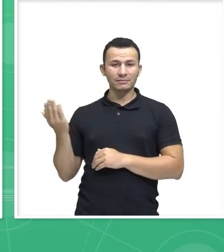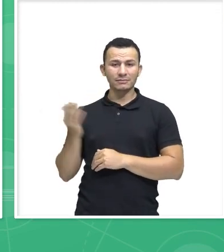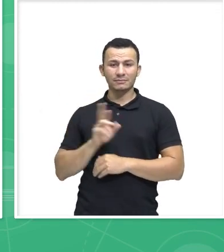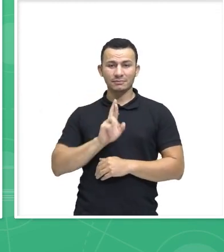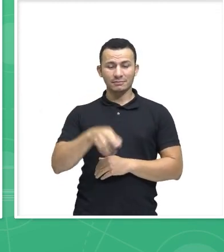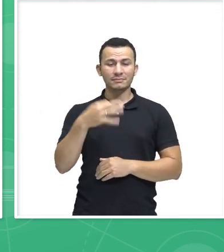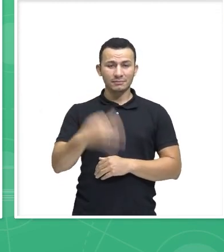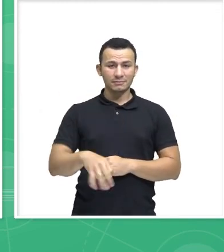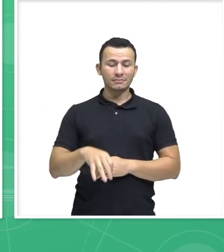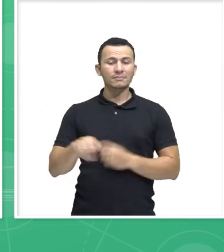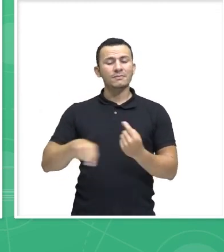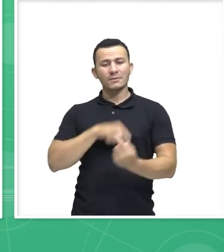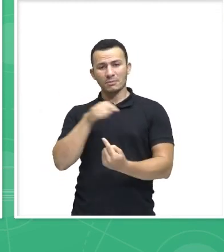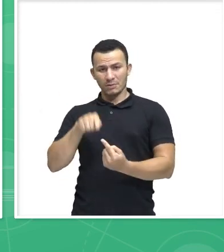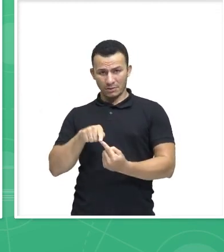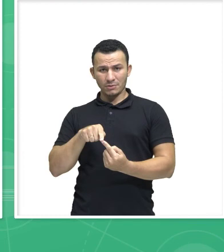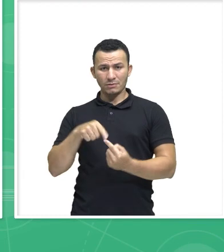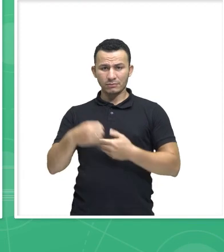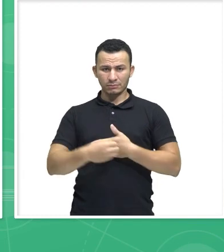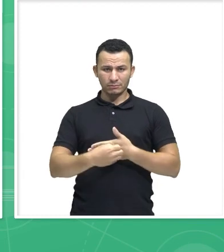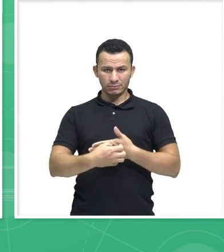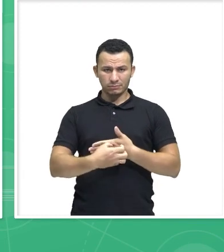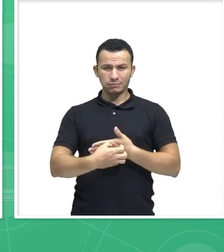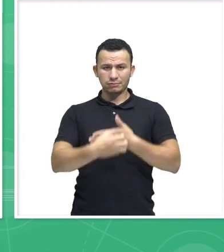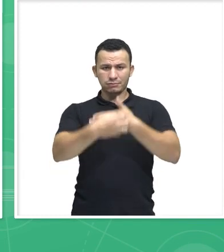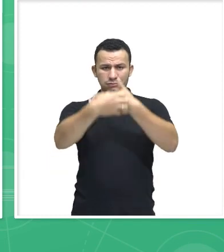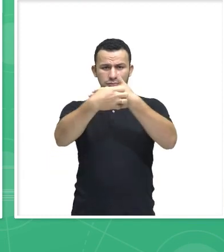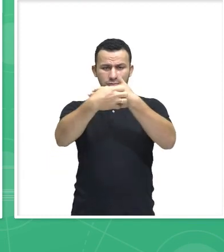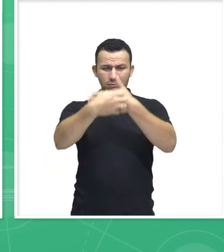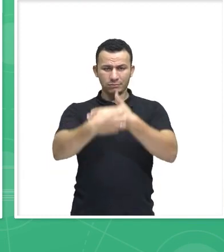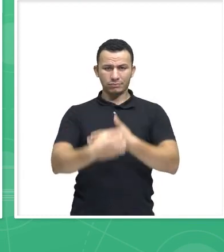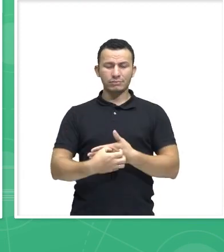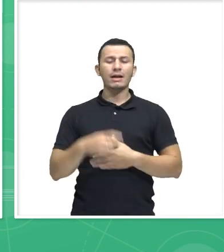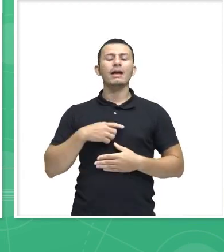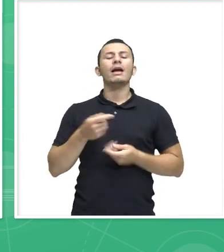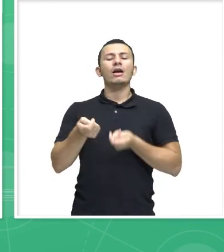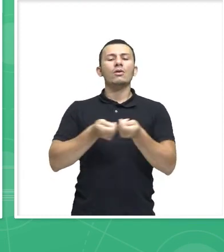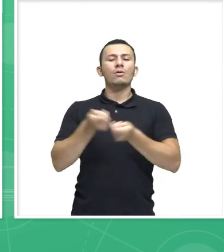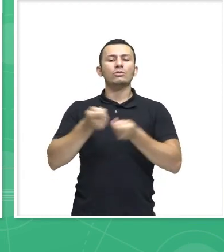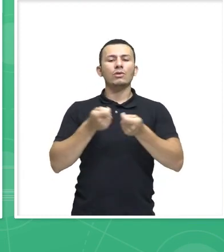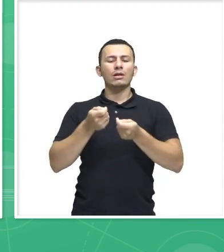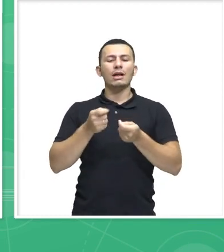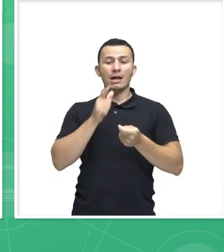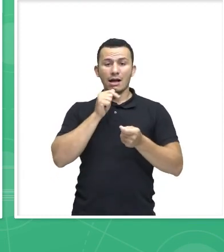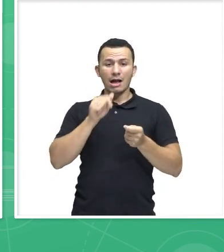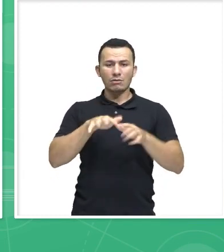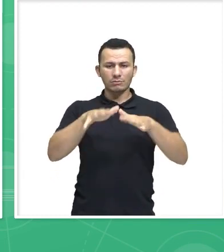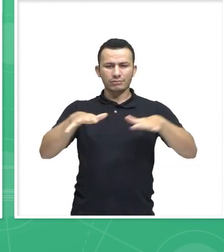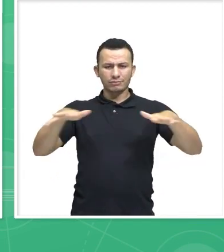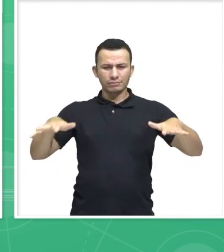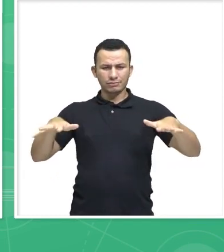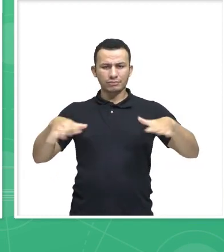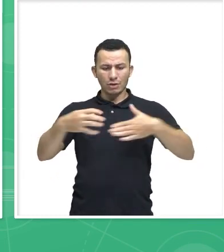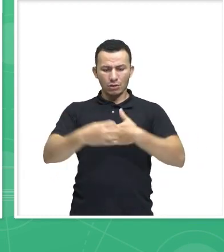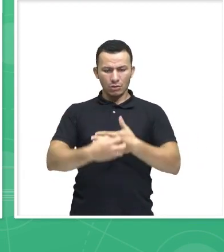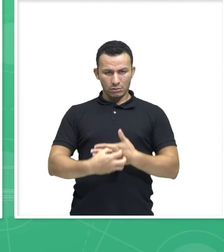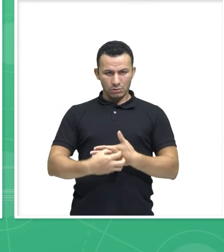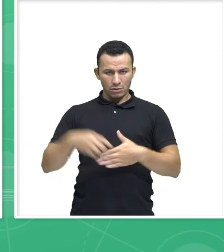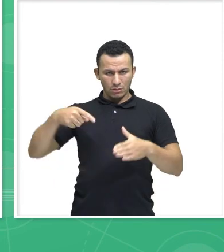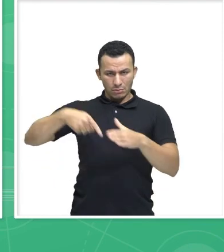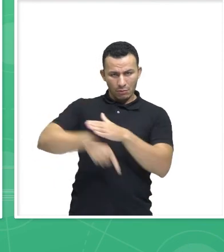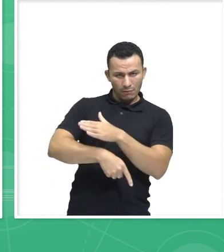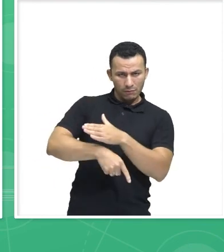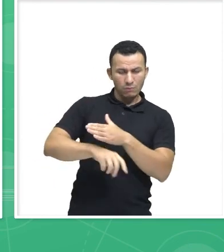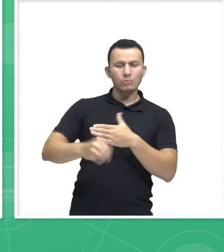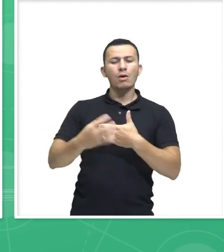traz ali como a função da bexiga natatória controlar a profundidade do peixe na água certo então Olha aí a nossa